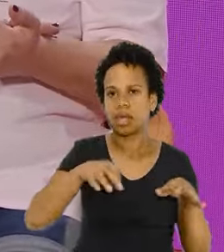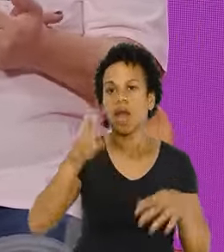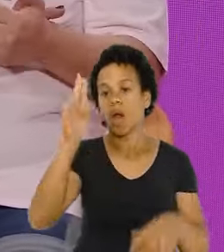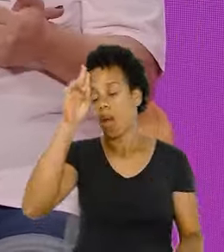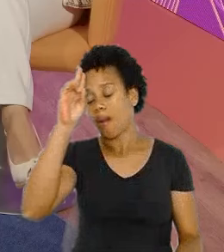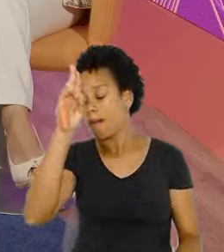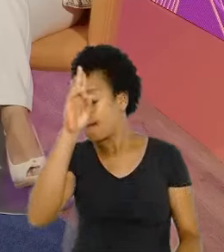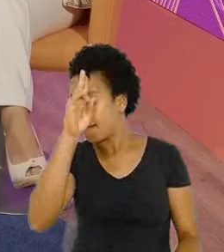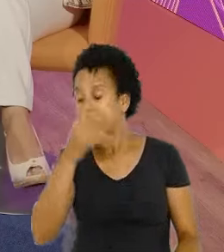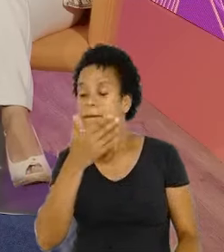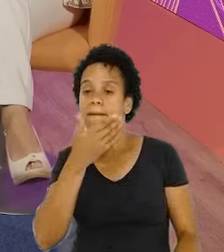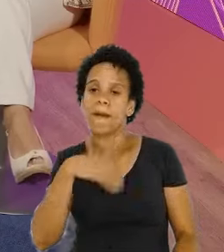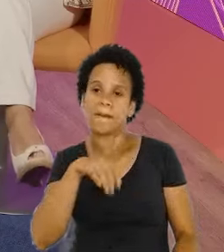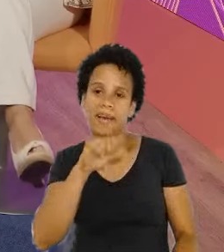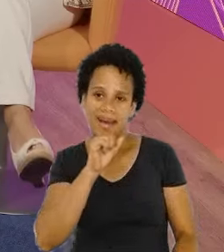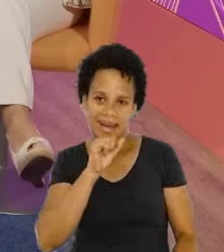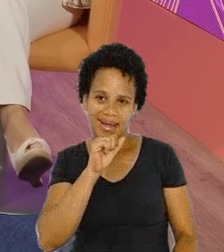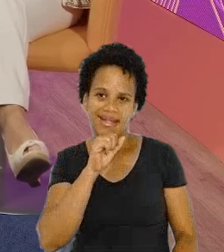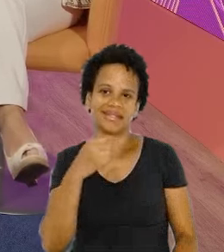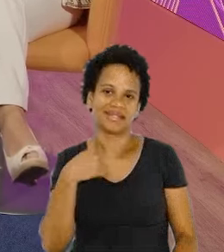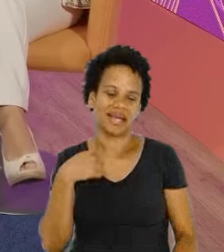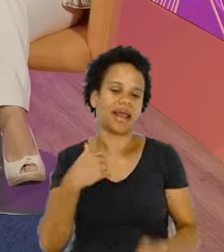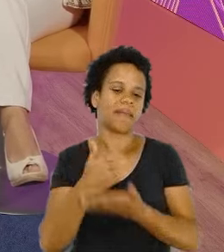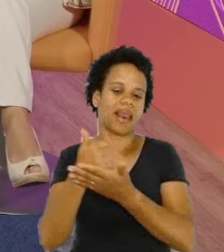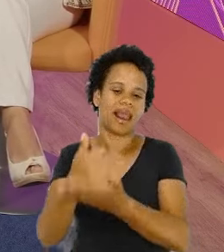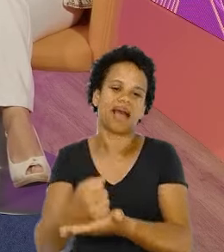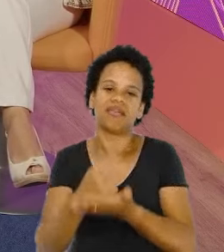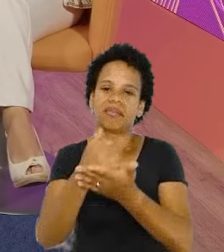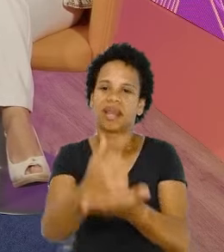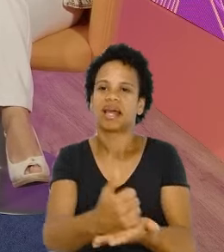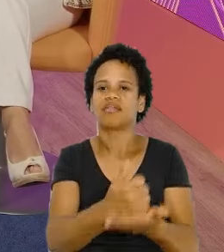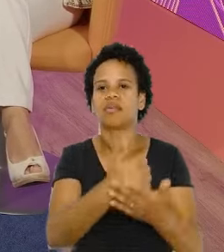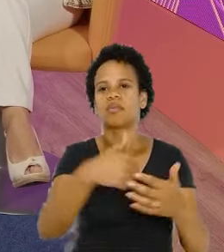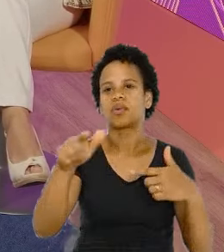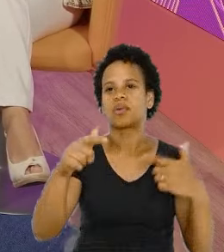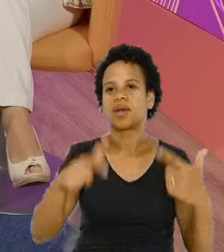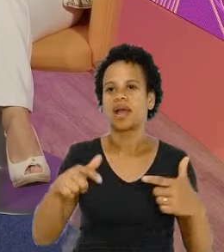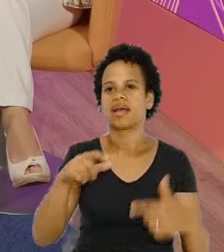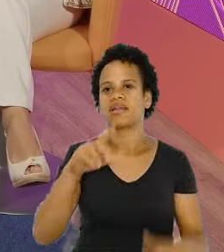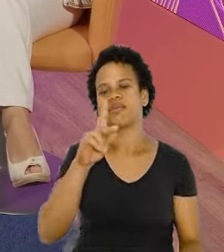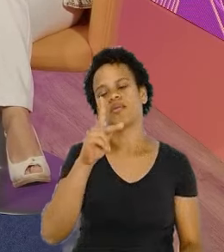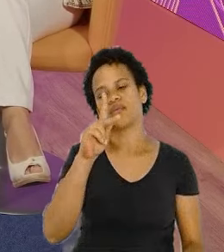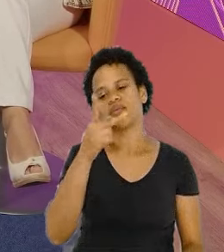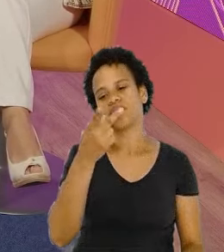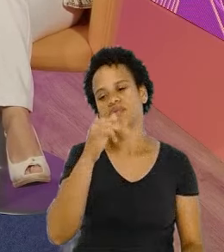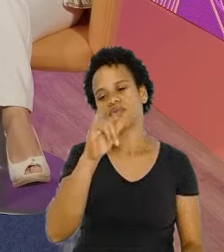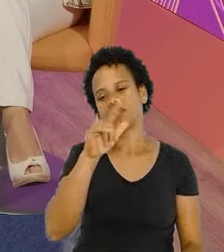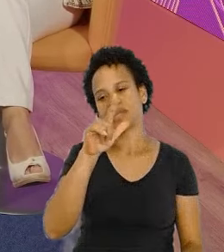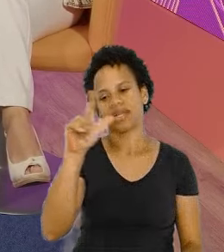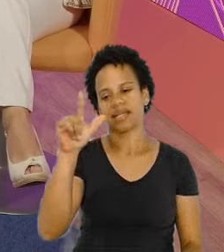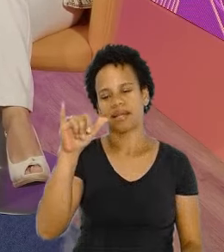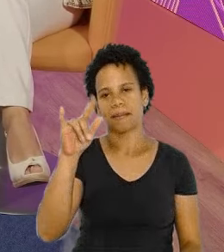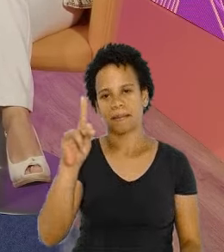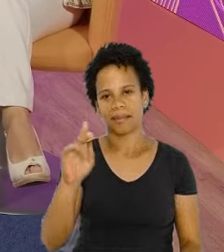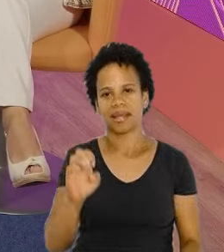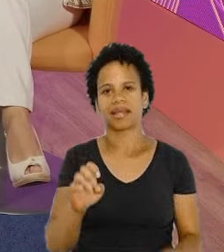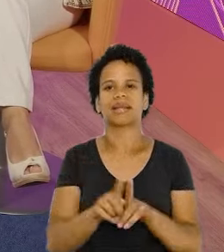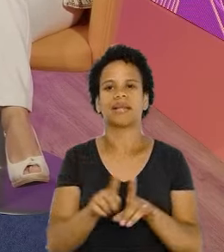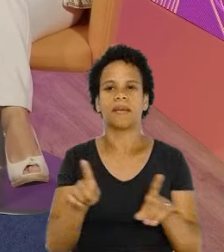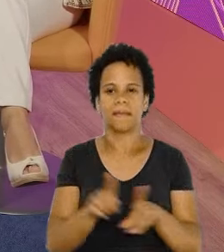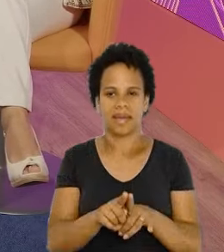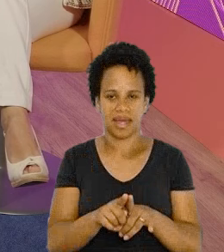para cima e para baixo too Uber al trabalhando PR a Jéssica o philipe a gente já vai contado do